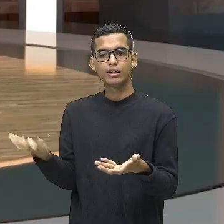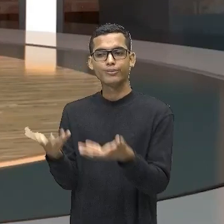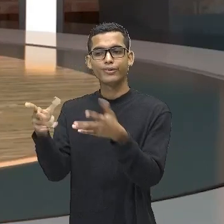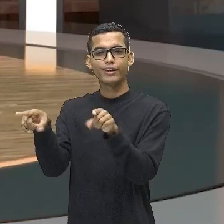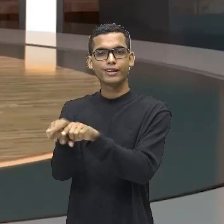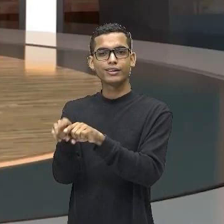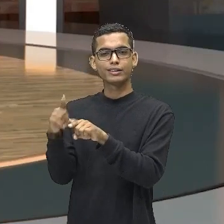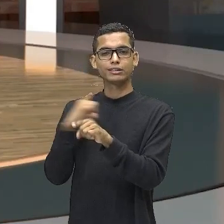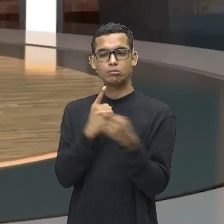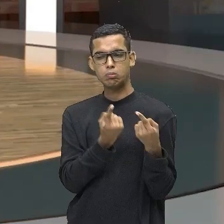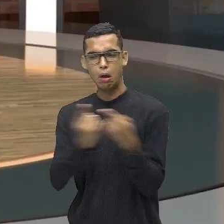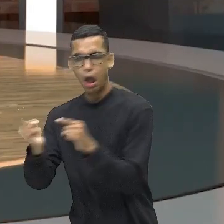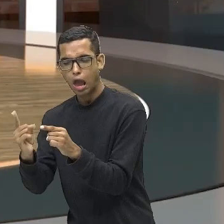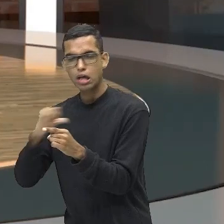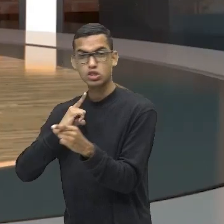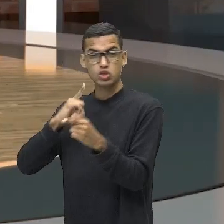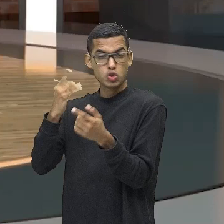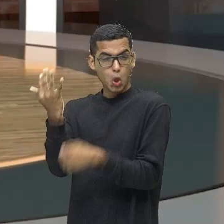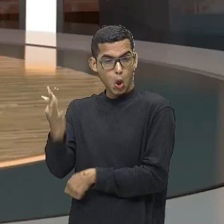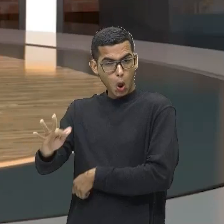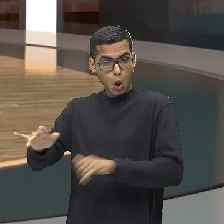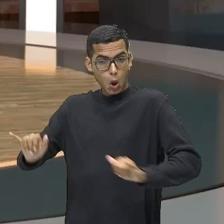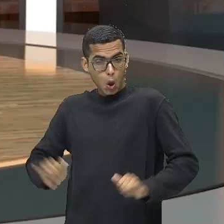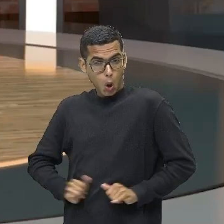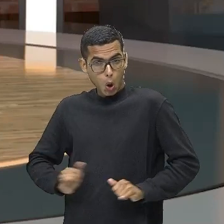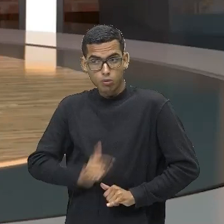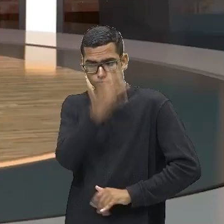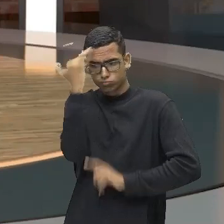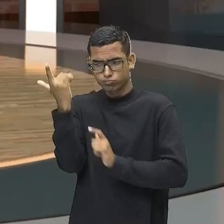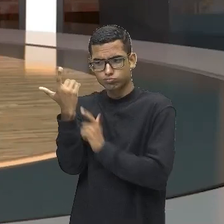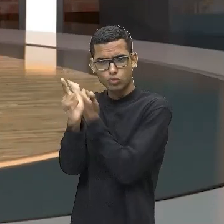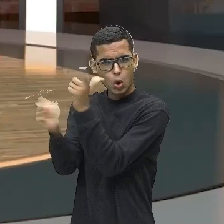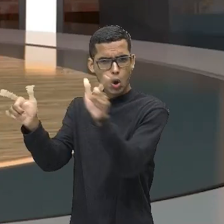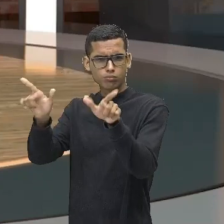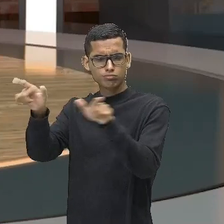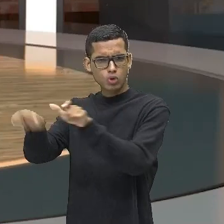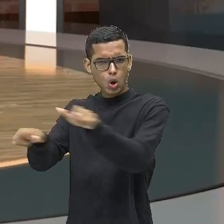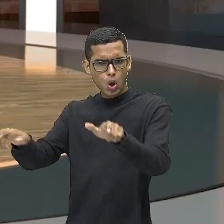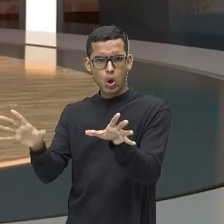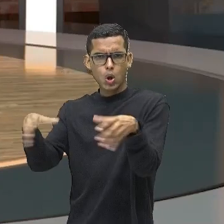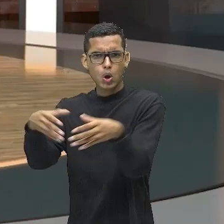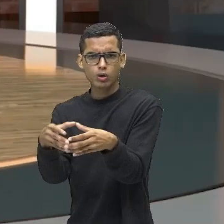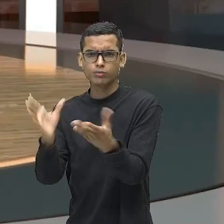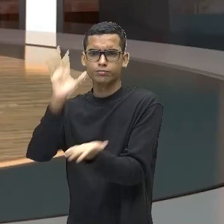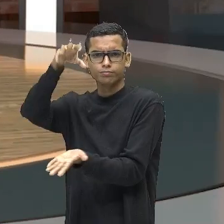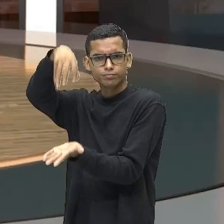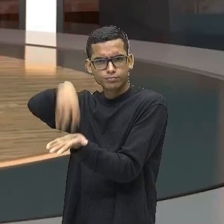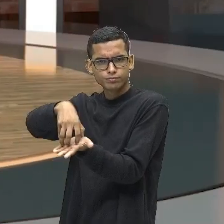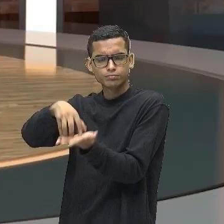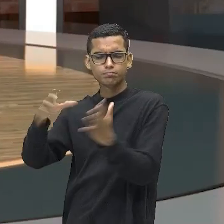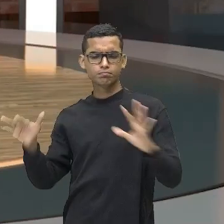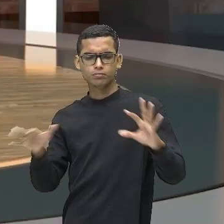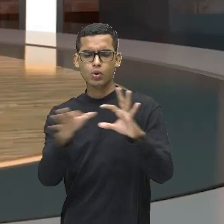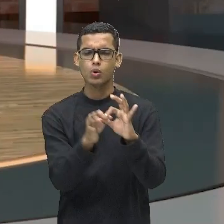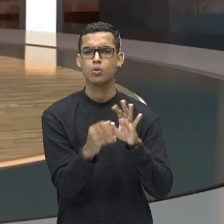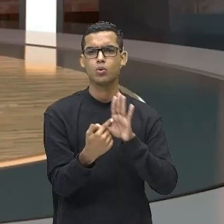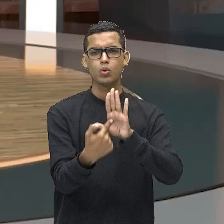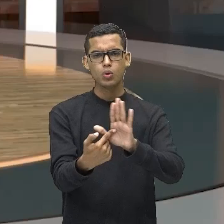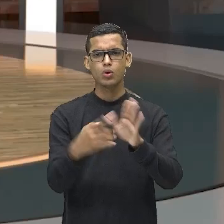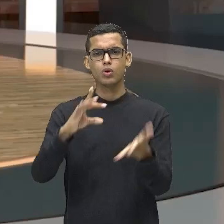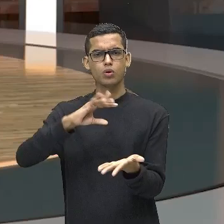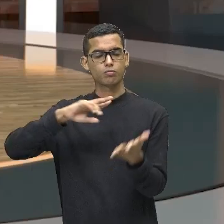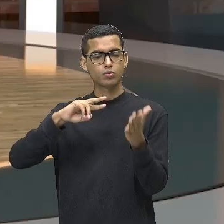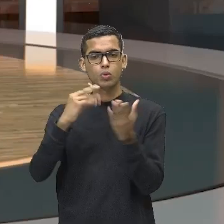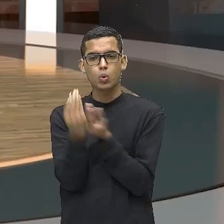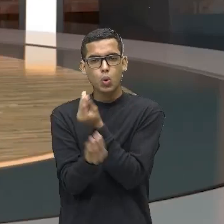outros. Então isso não é legal. Inclusive, a entidade foi encontrada uma ligação